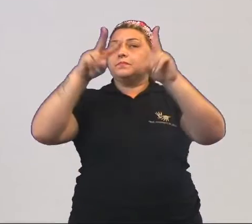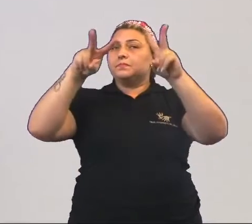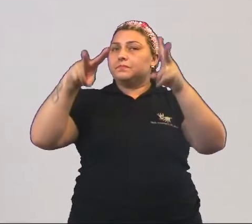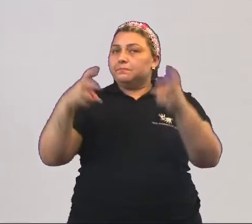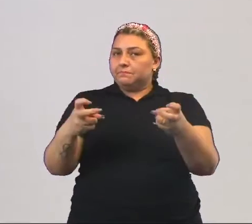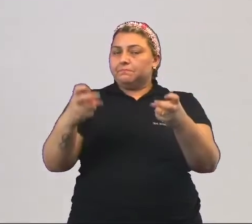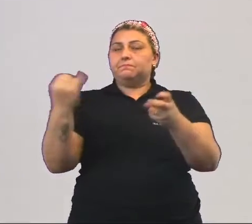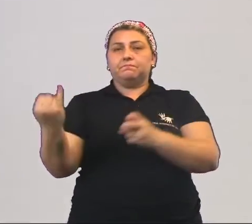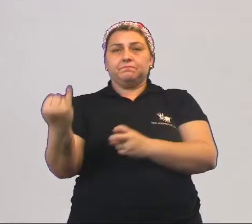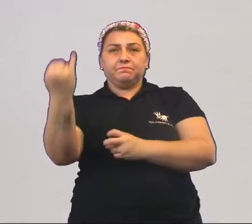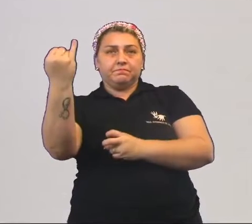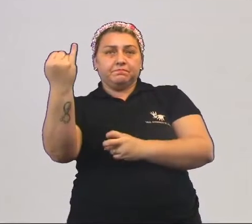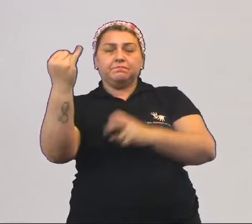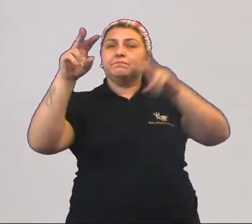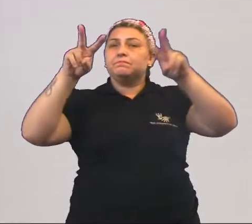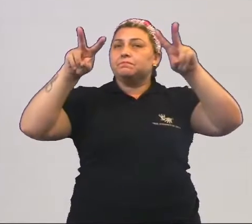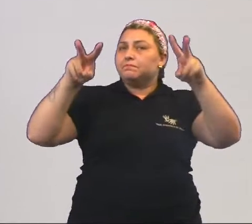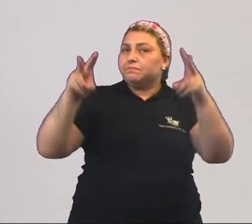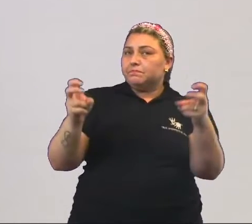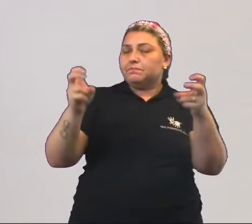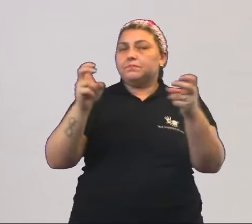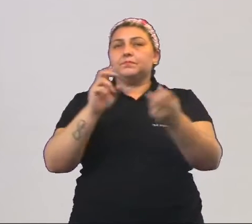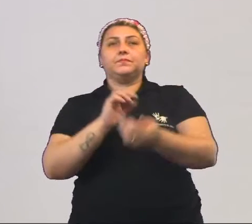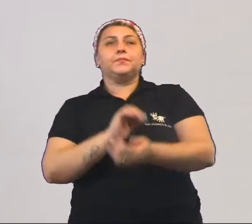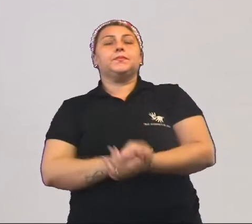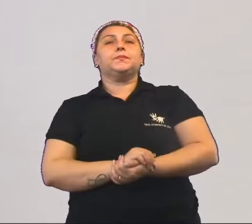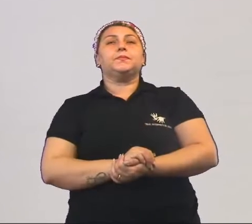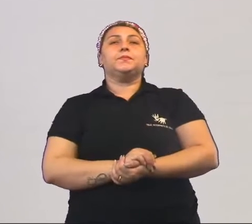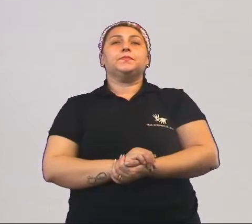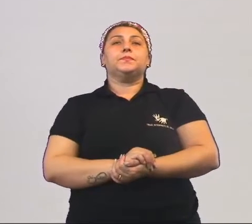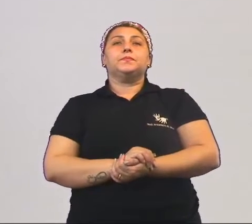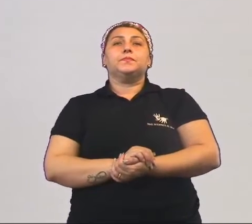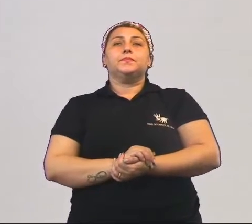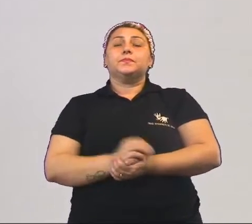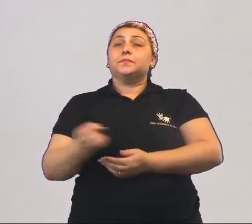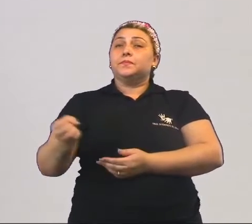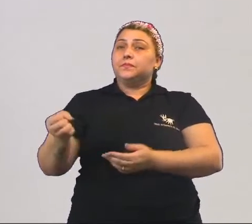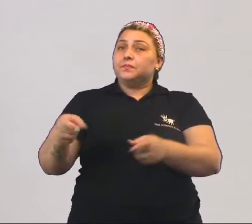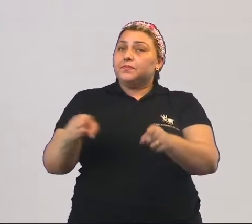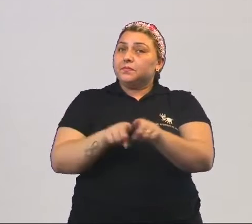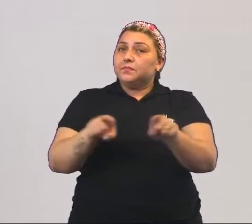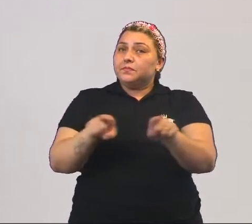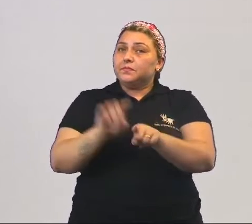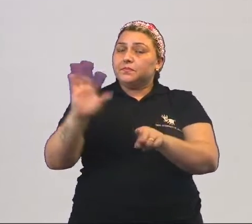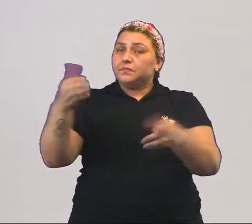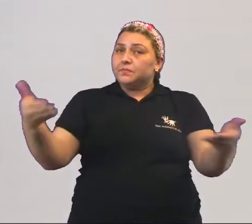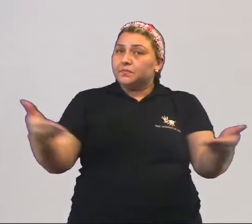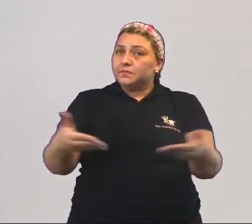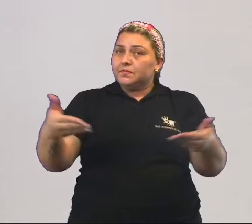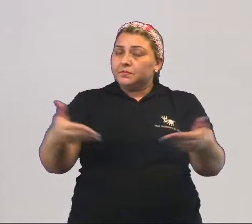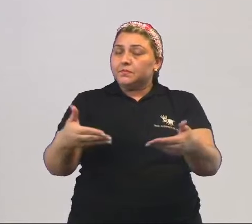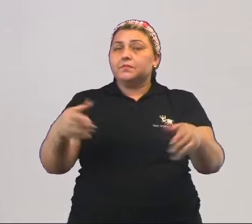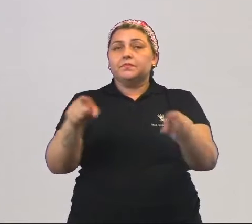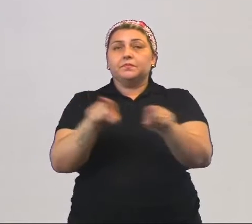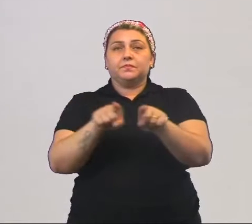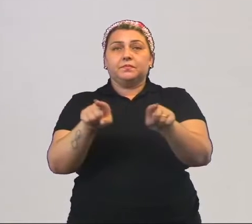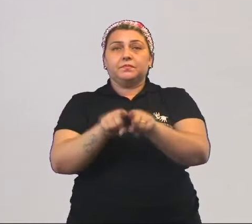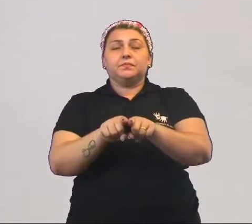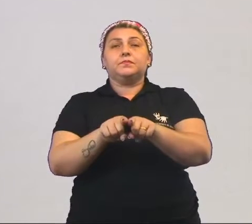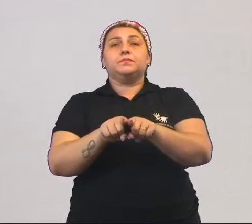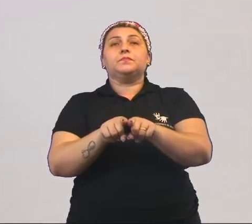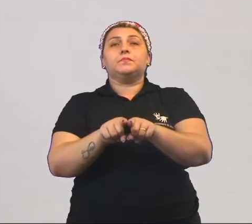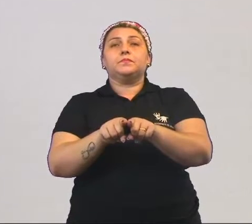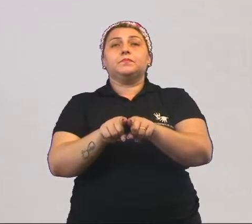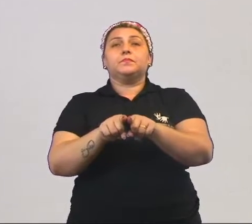bastante pertinente, um tema, digamos assim, bastante atual e, inclusive, até recorrente com questões